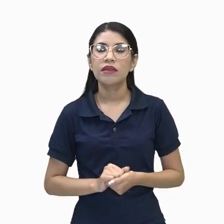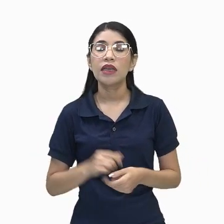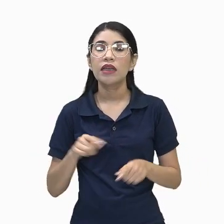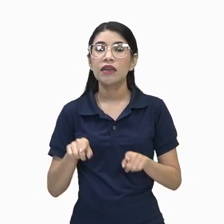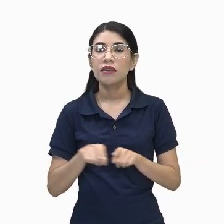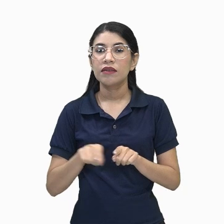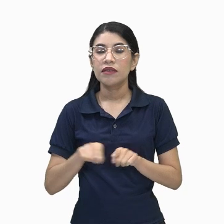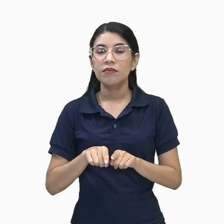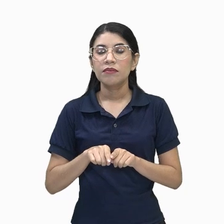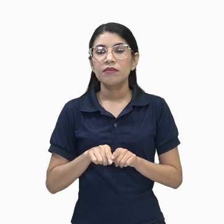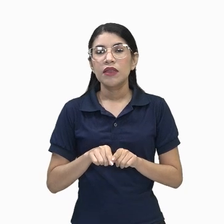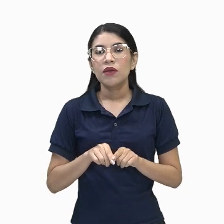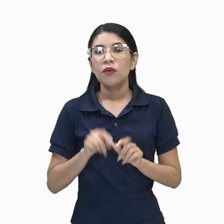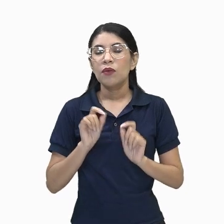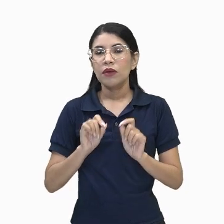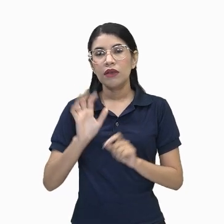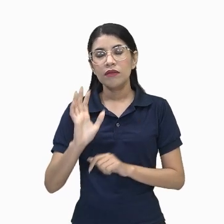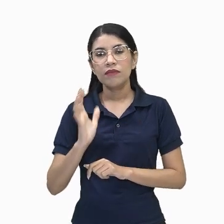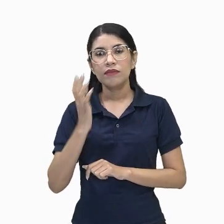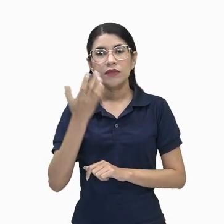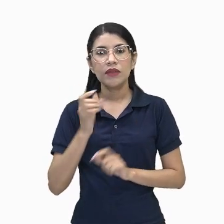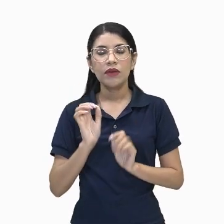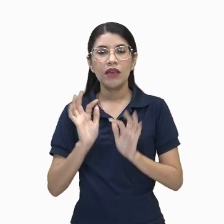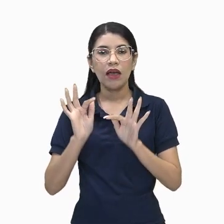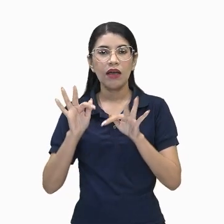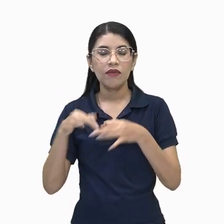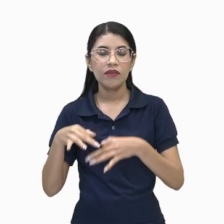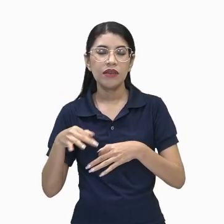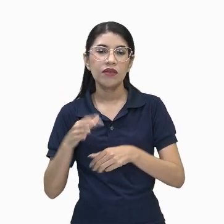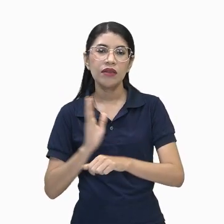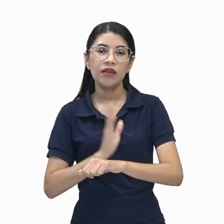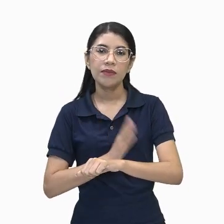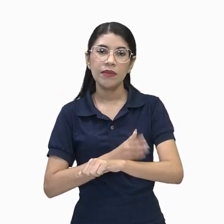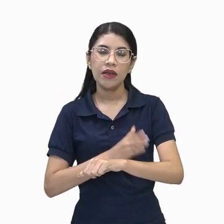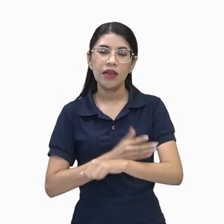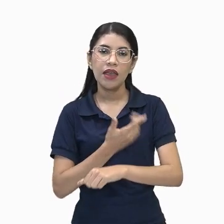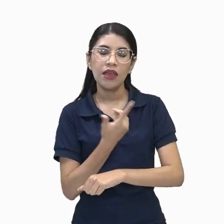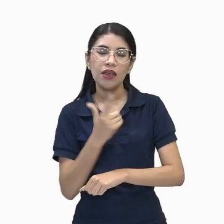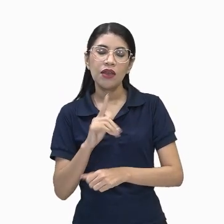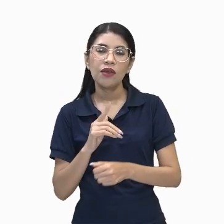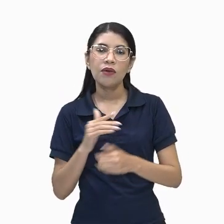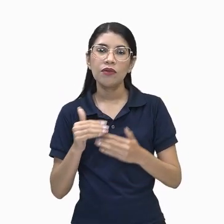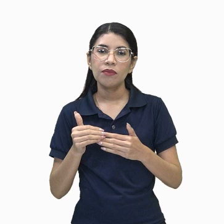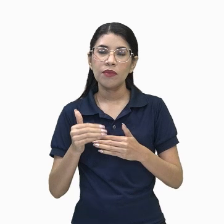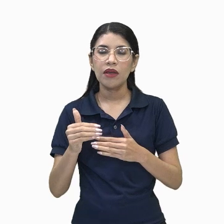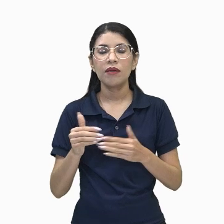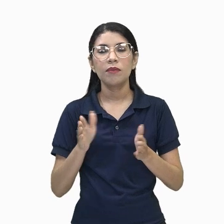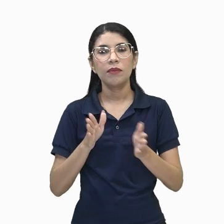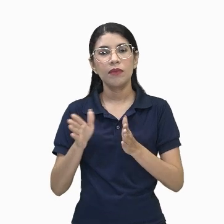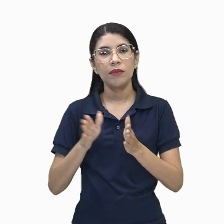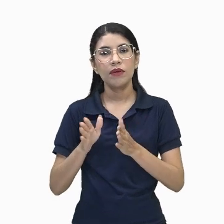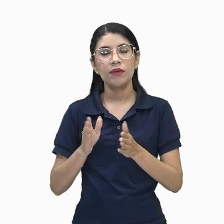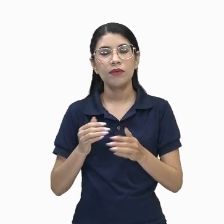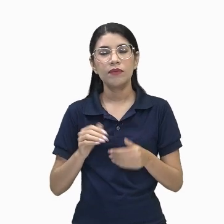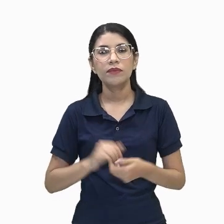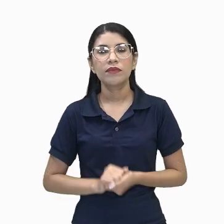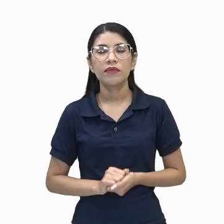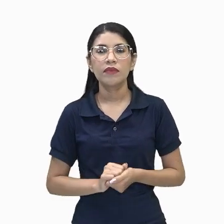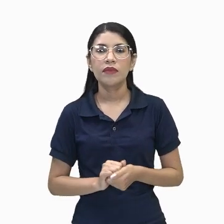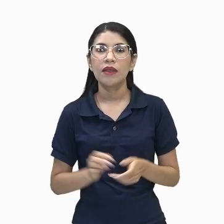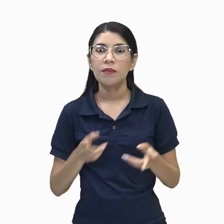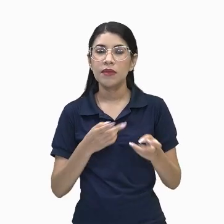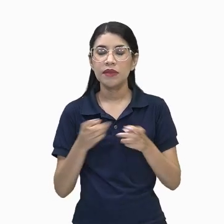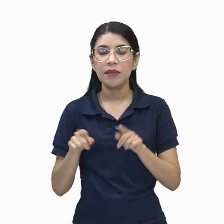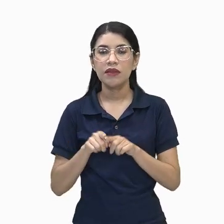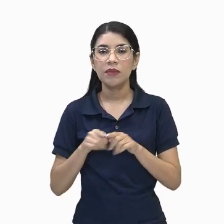dizer, o que gerou ali o fim da Idade Média e o nascimento de outra forma de entender a realidade, que